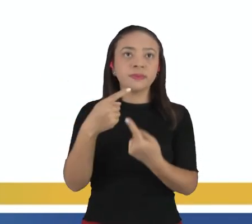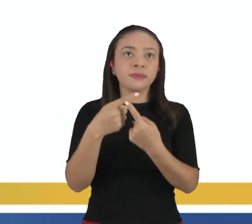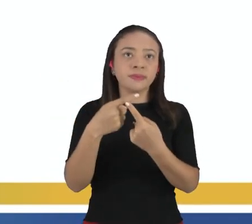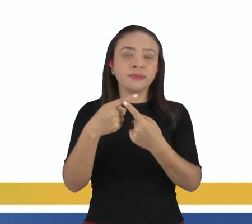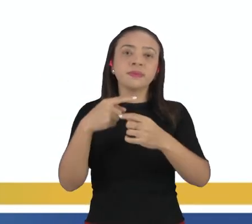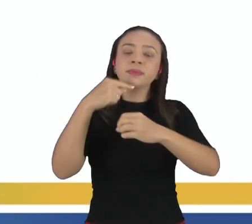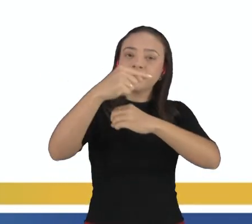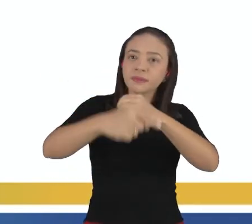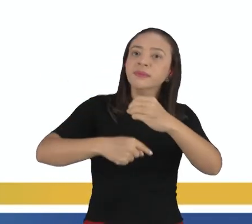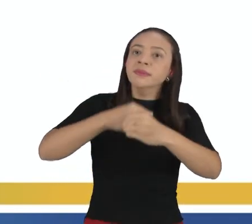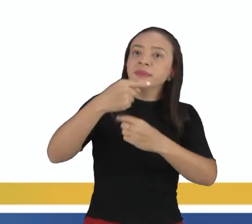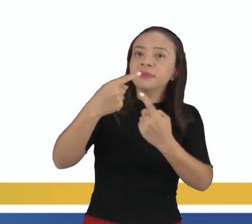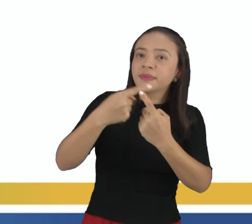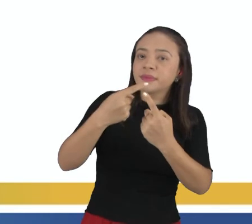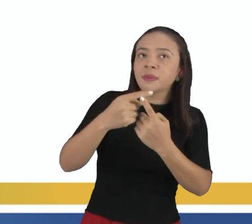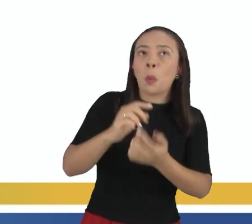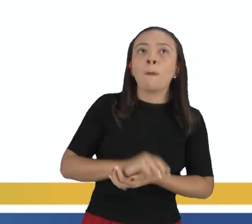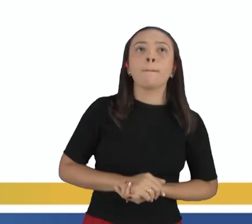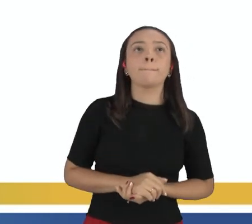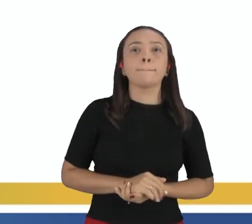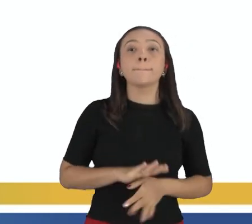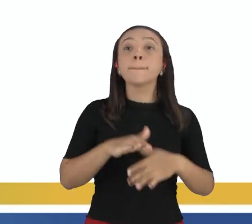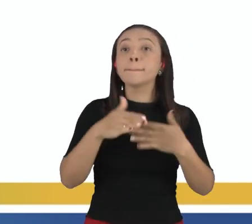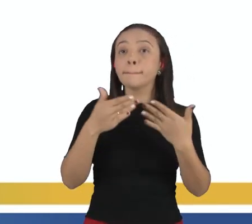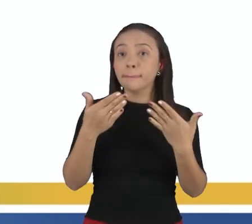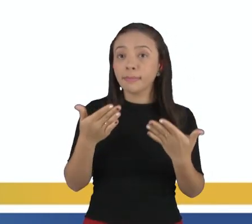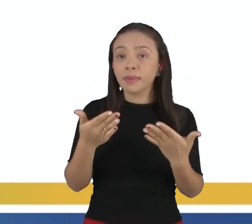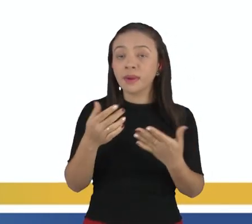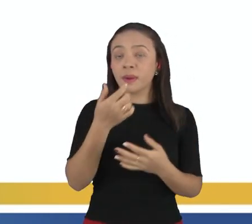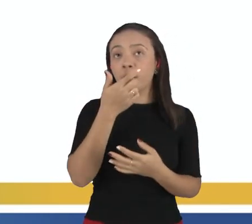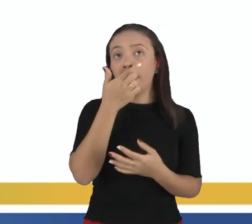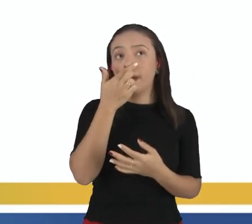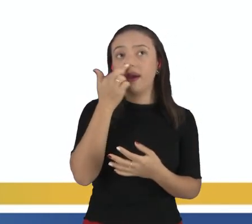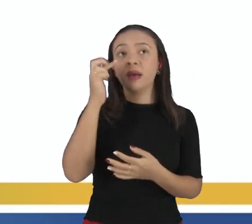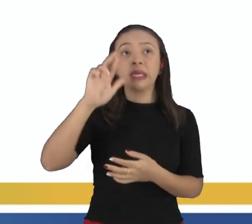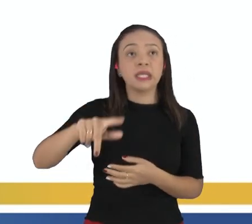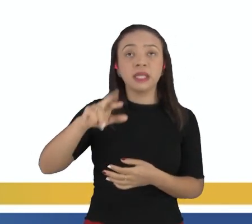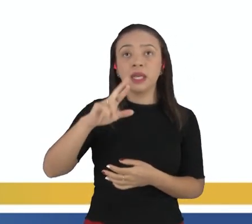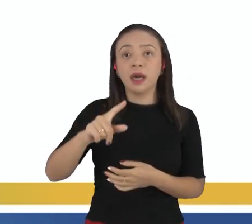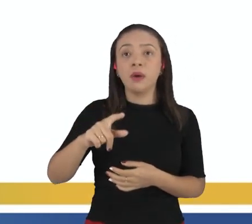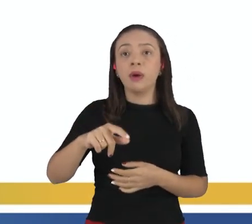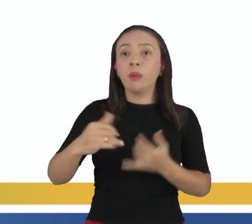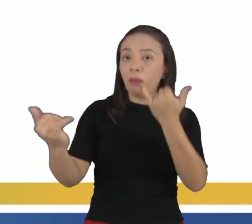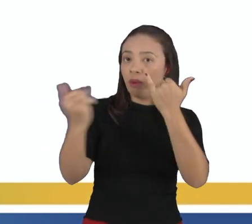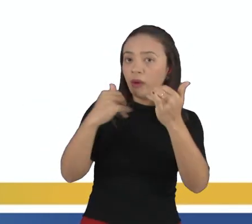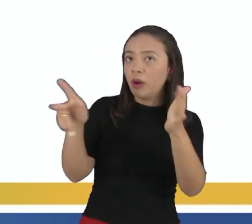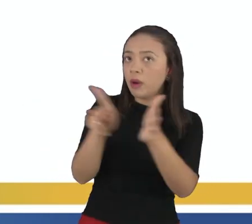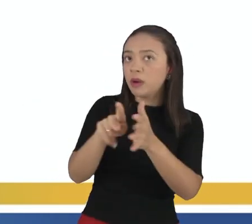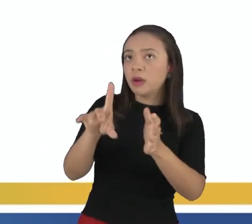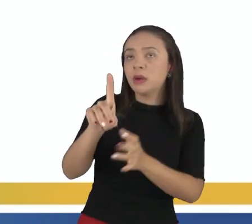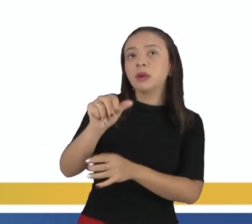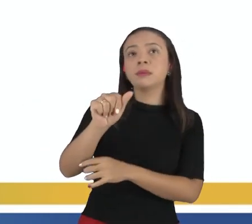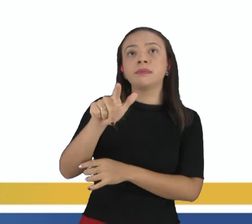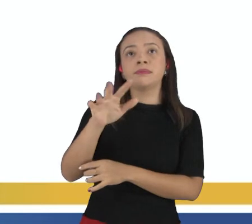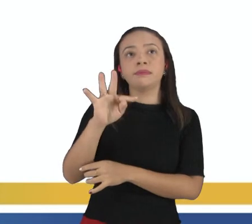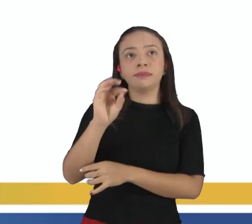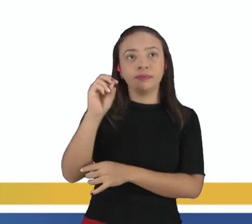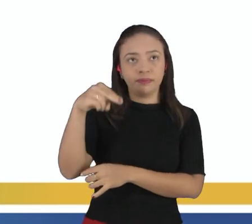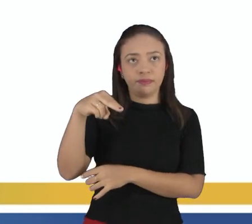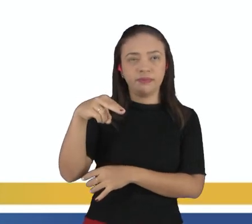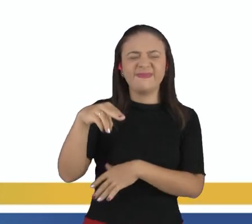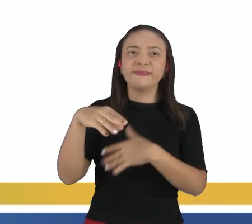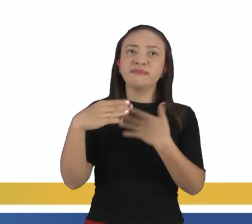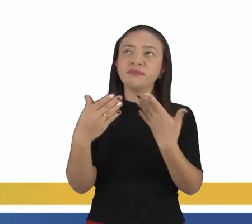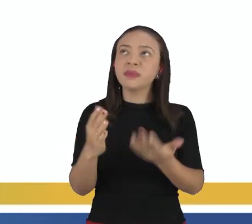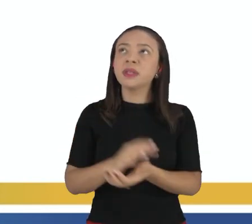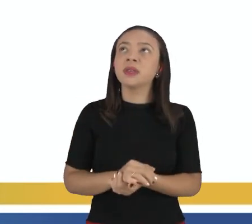gente vai ver aqui nas alternativas qual dessas afirmativas não representa um postulado de Dalton. Então, letra A.